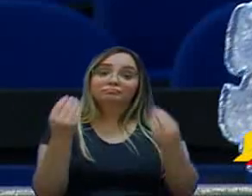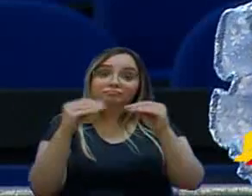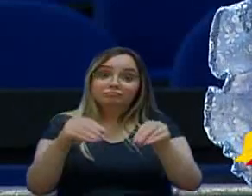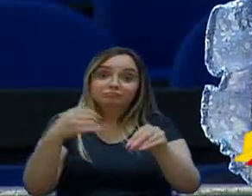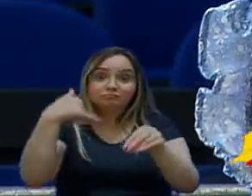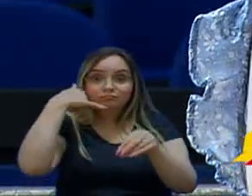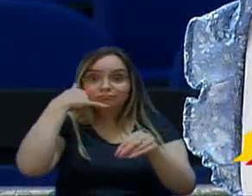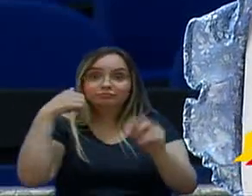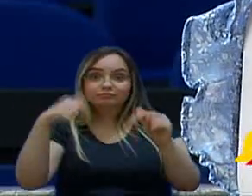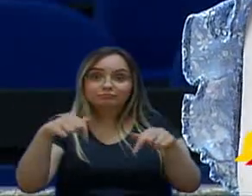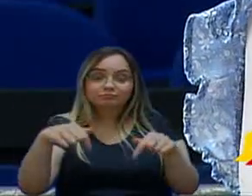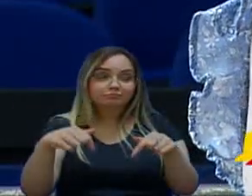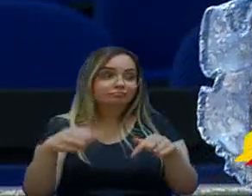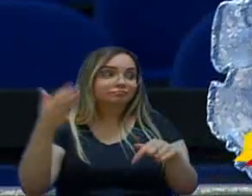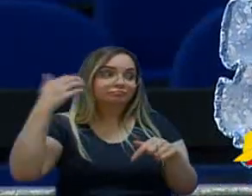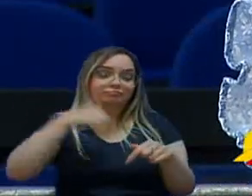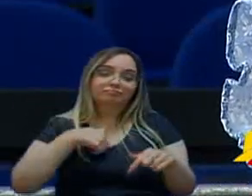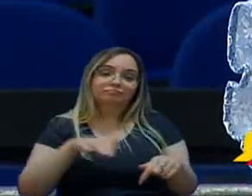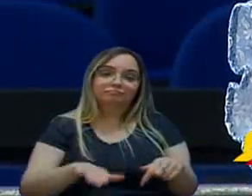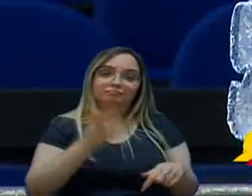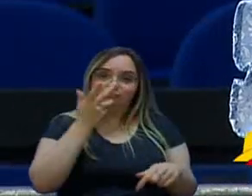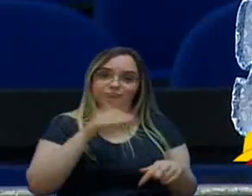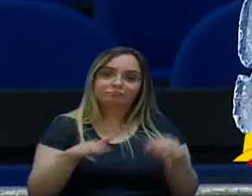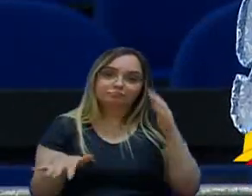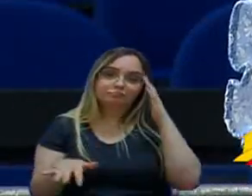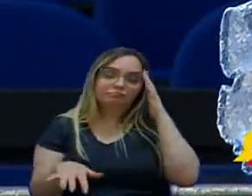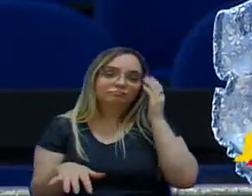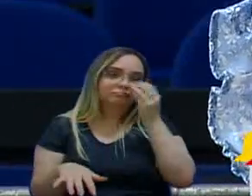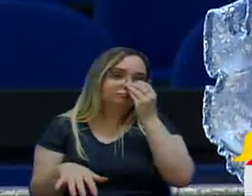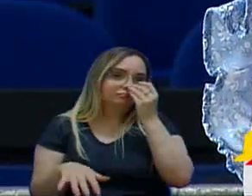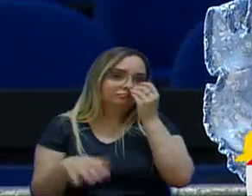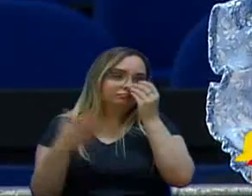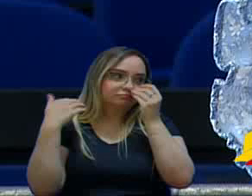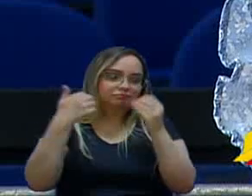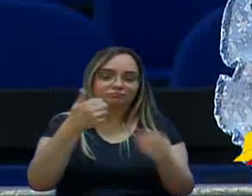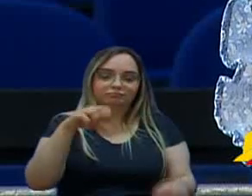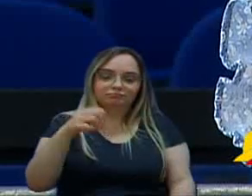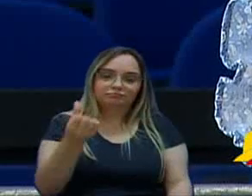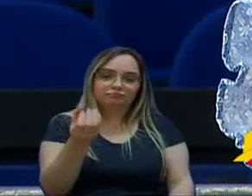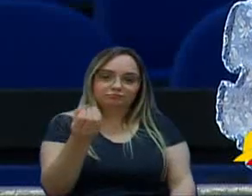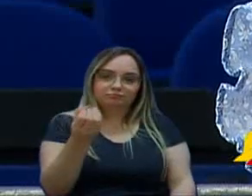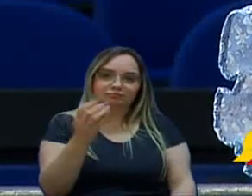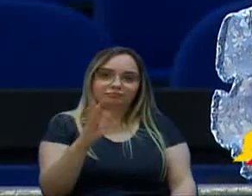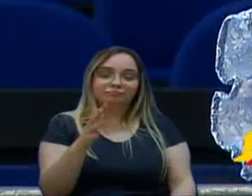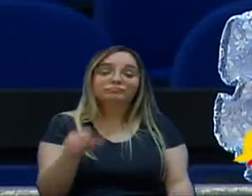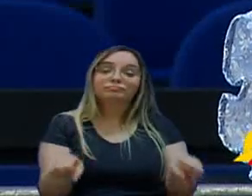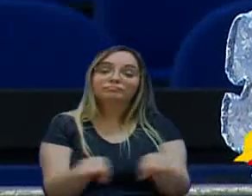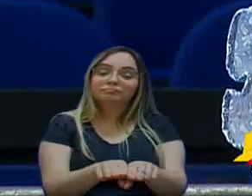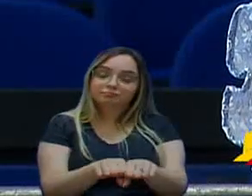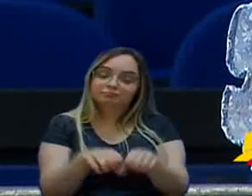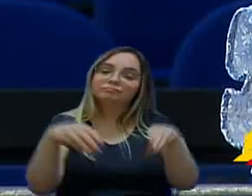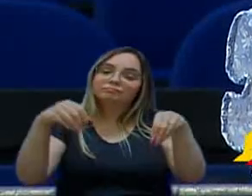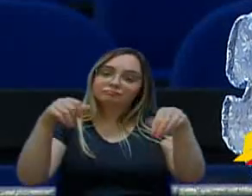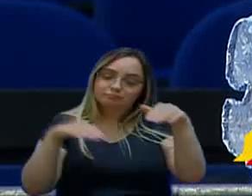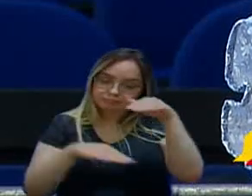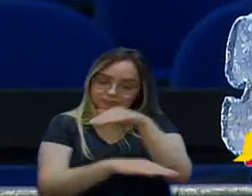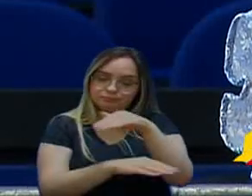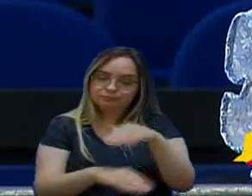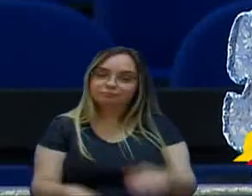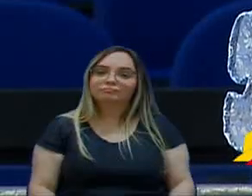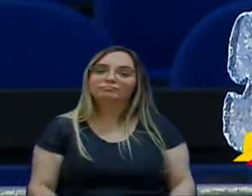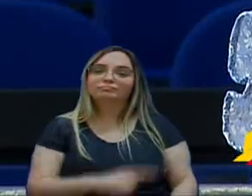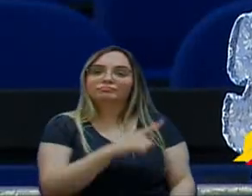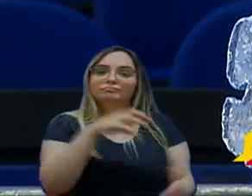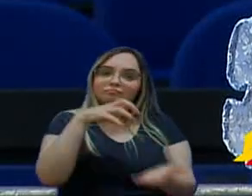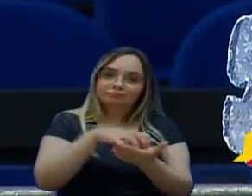nessa cidade, vereador, eu era criança, na década de 60, o cabeamento foi subterrâneo no centro da